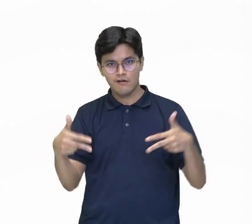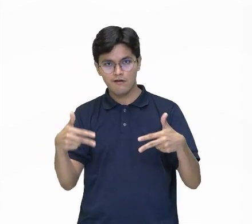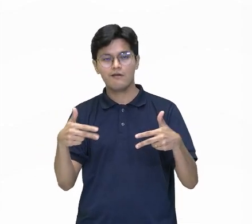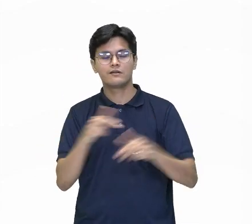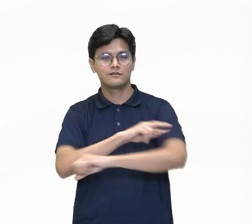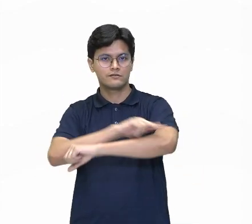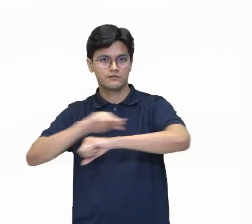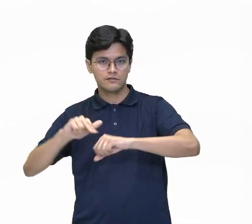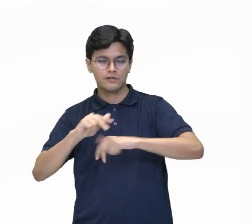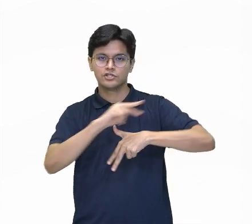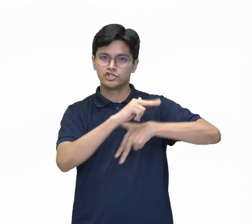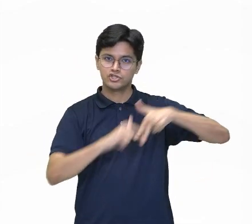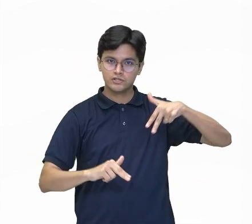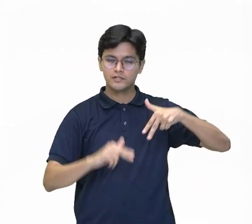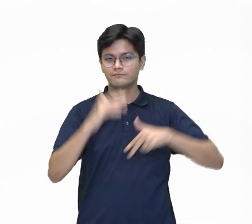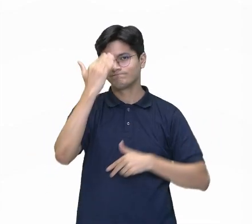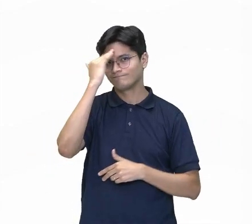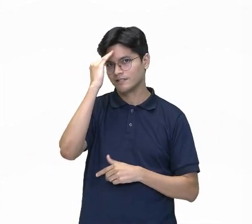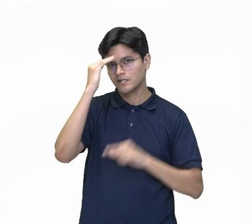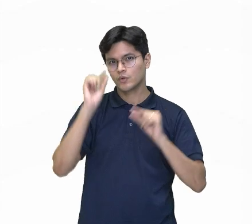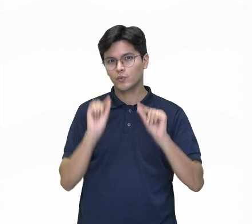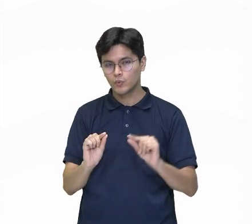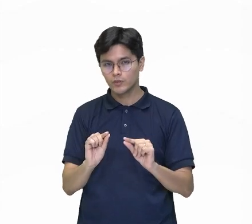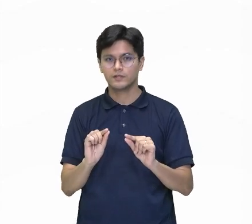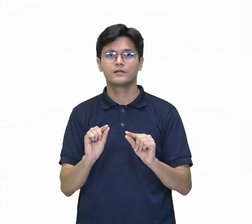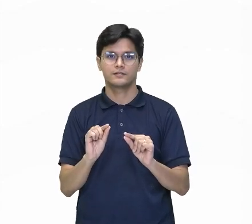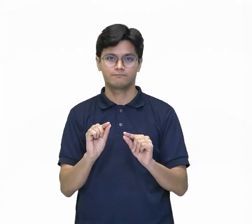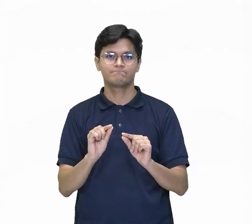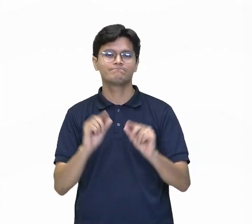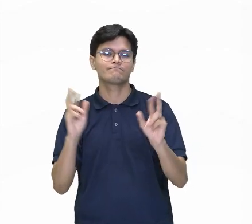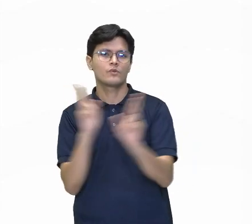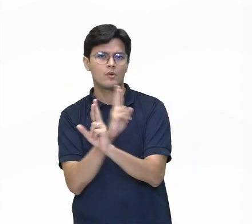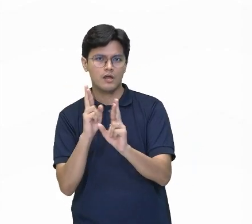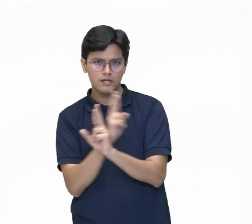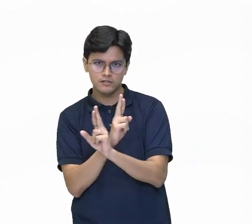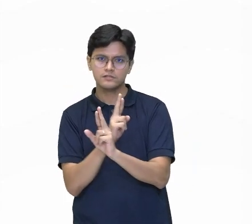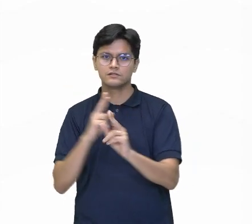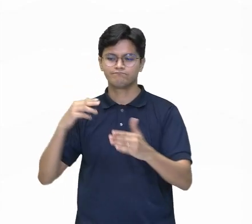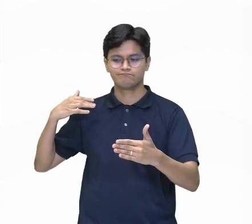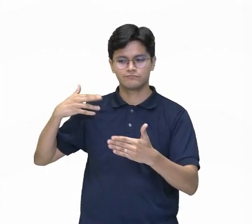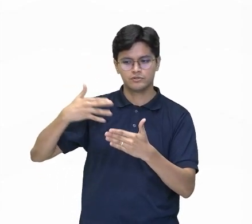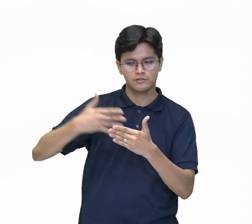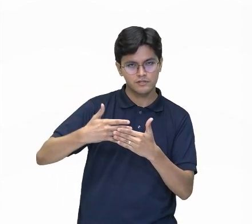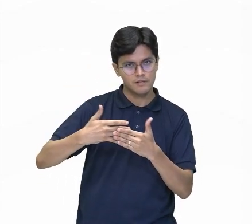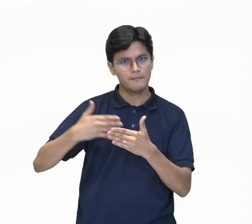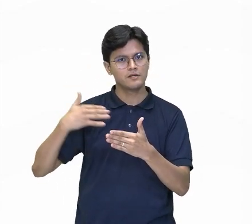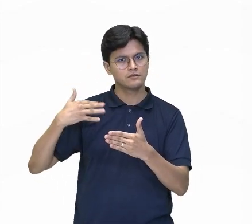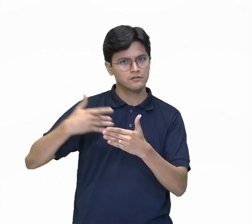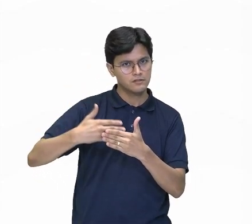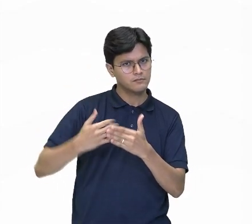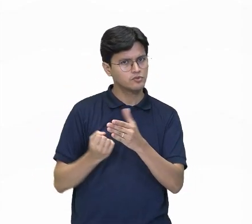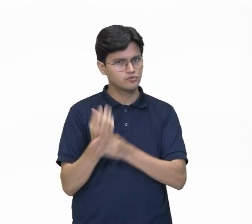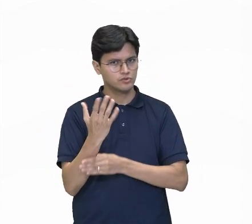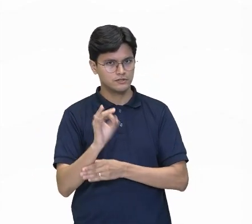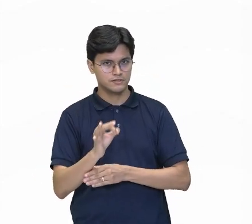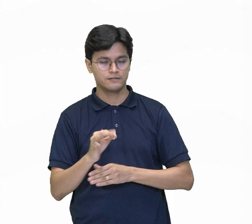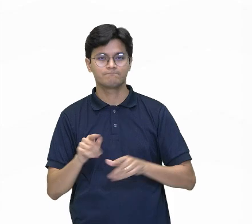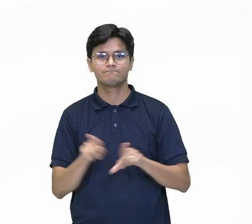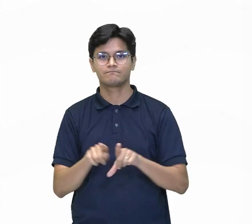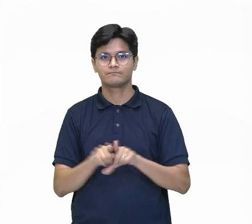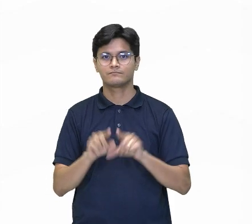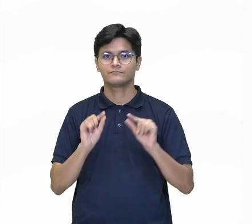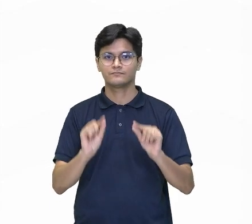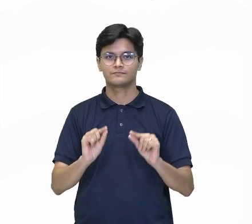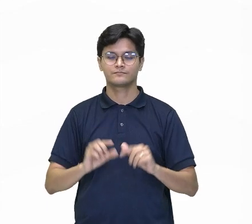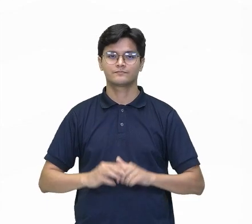a compreensão que essas relações são historicamente construídas. E também vamos